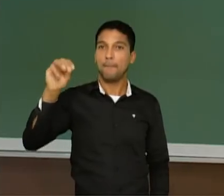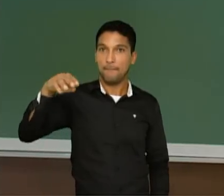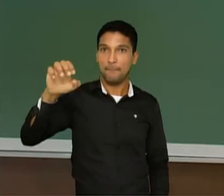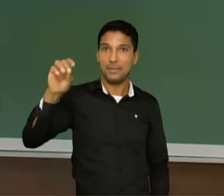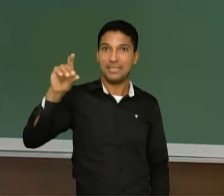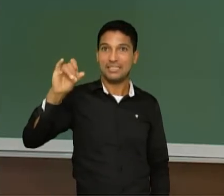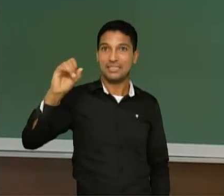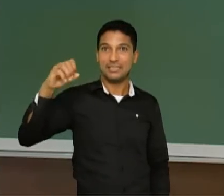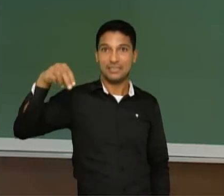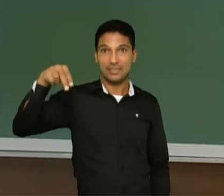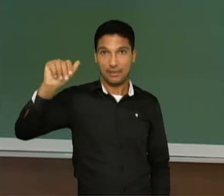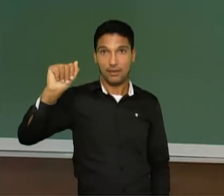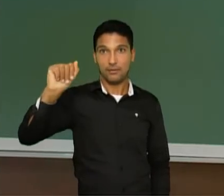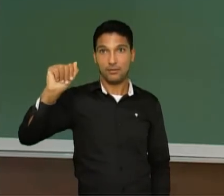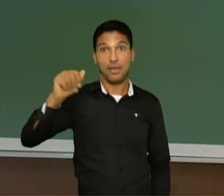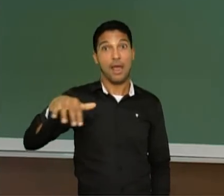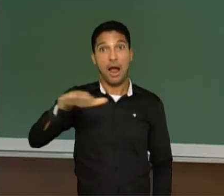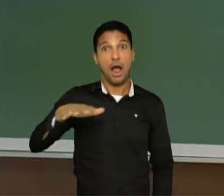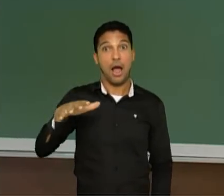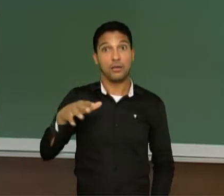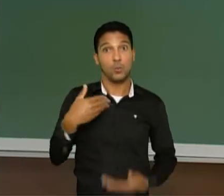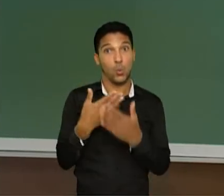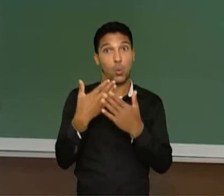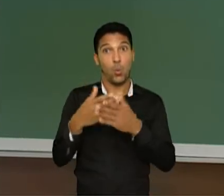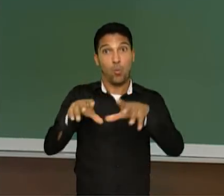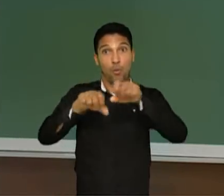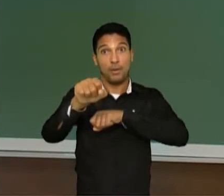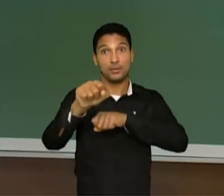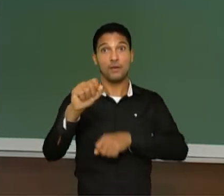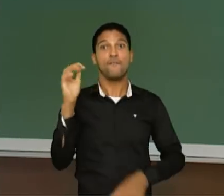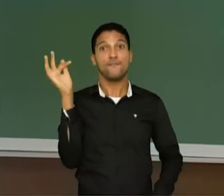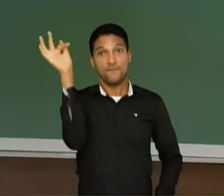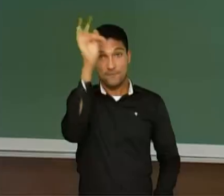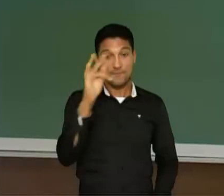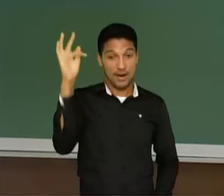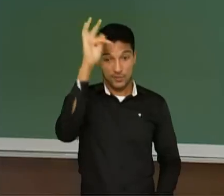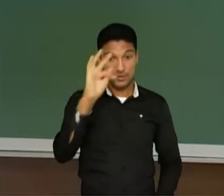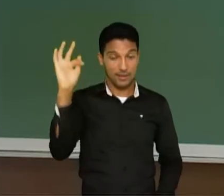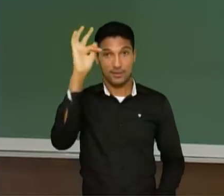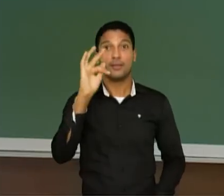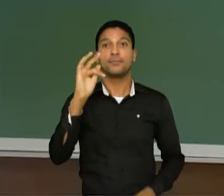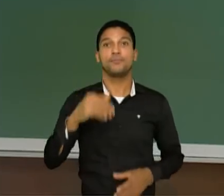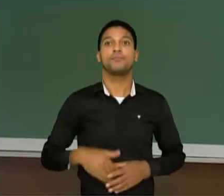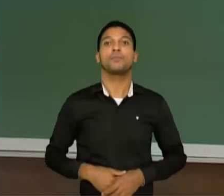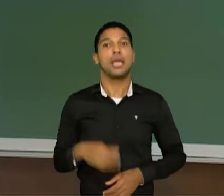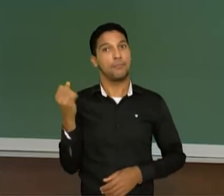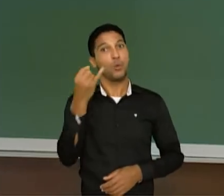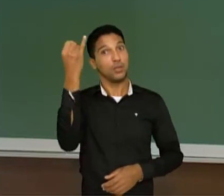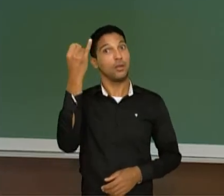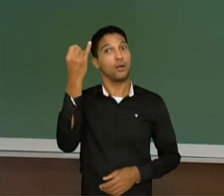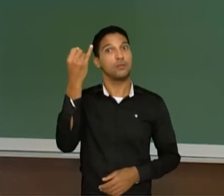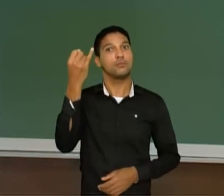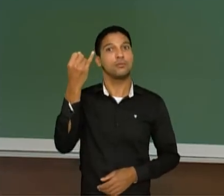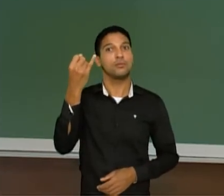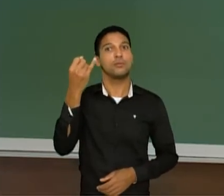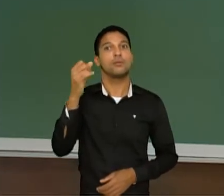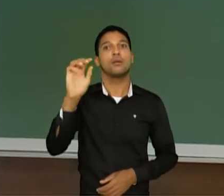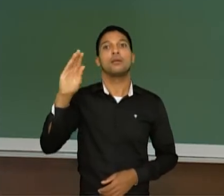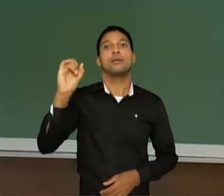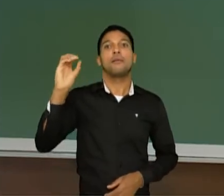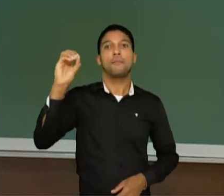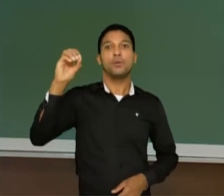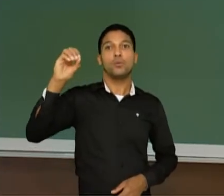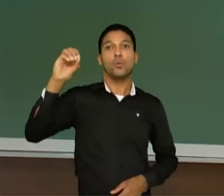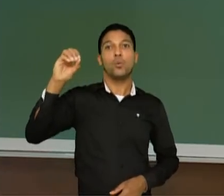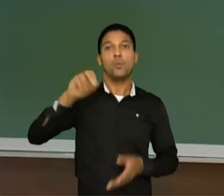para a nossa sociedade, né? Especialmente quando se fala em tempos de pandemia. Então eu escolhi esse vlog, não foi por acaso,